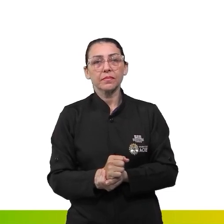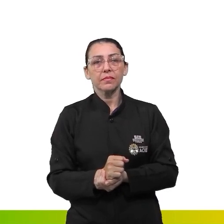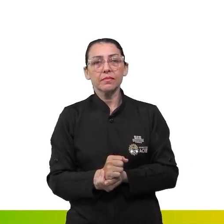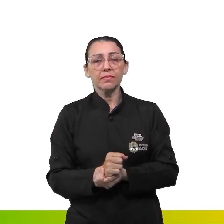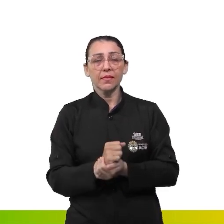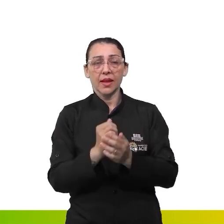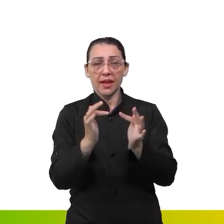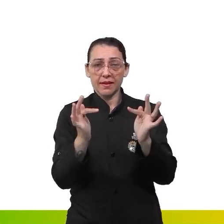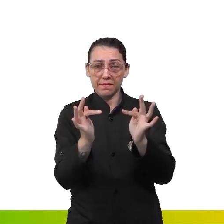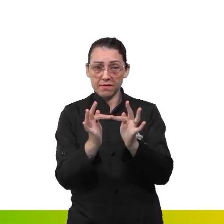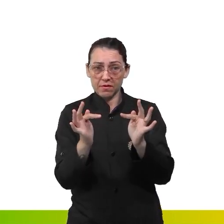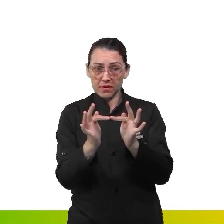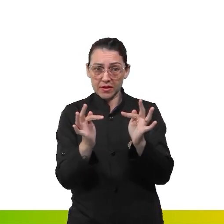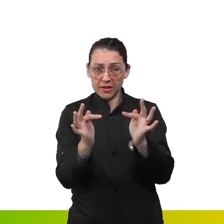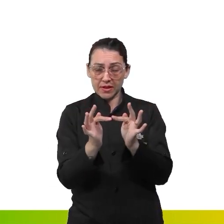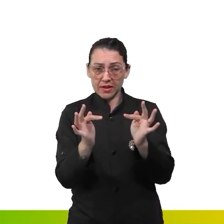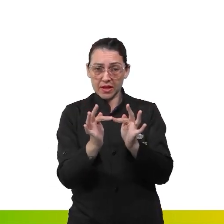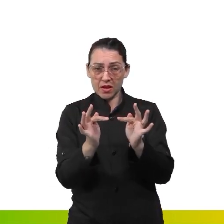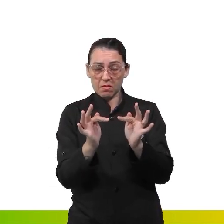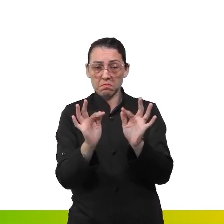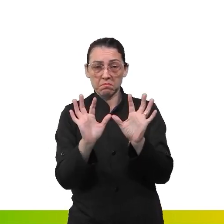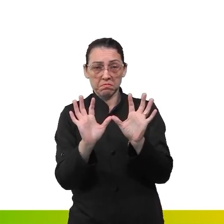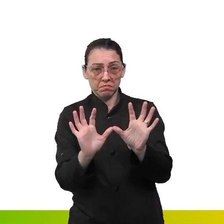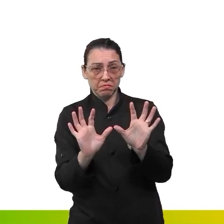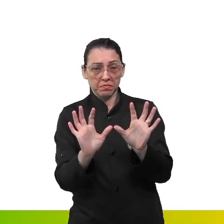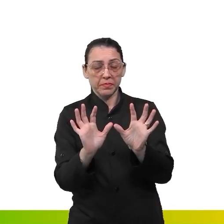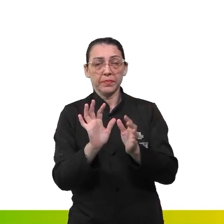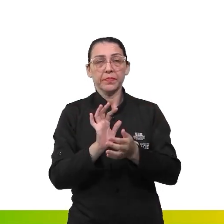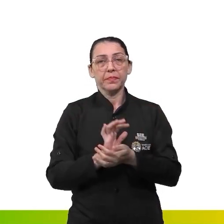Essa função pode ser modelada da seguinte maneira.